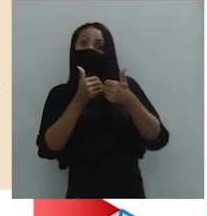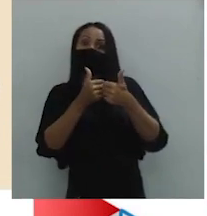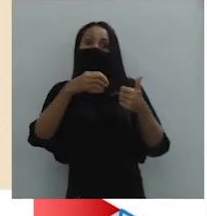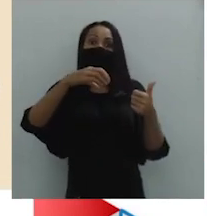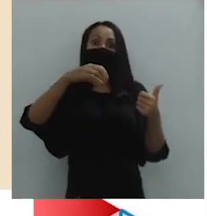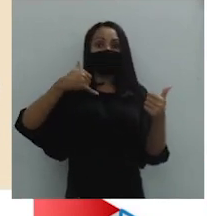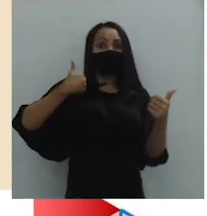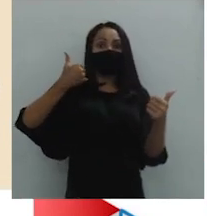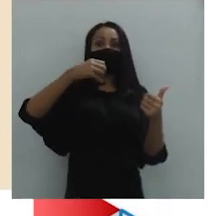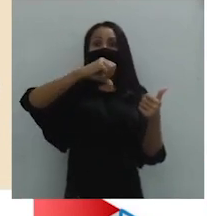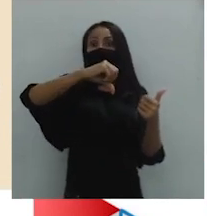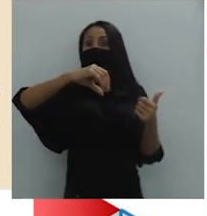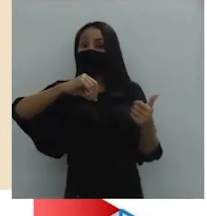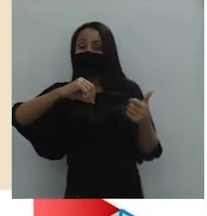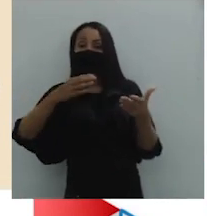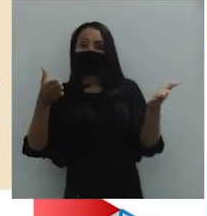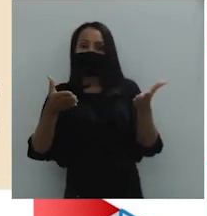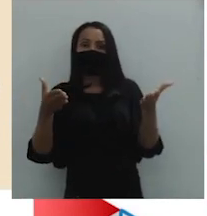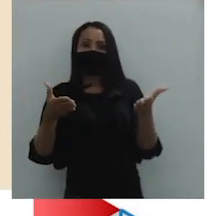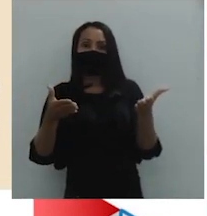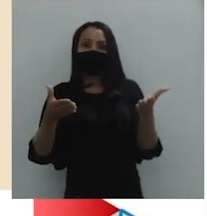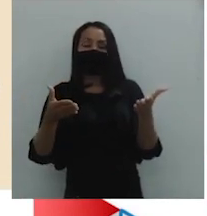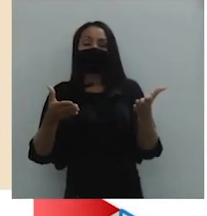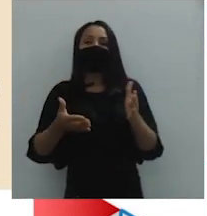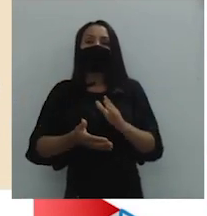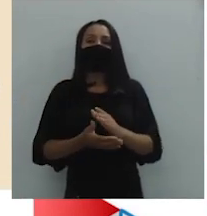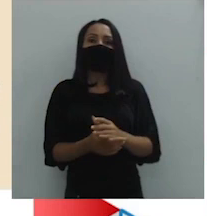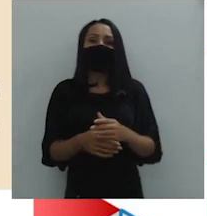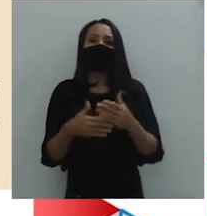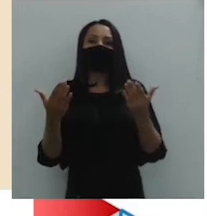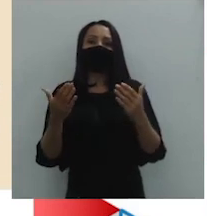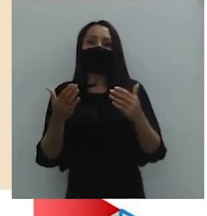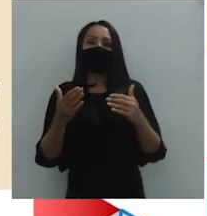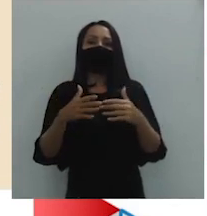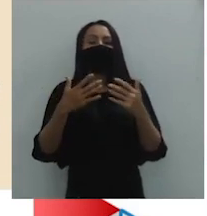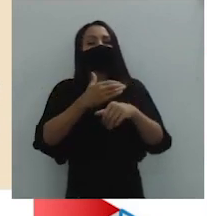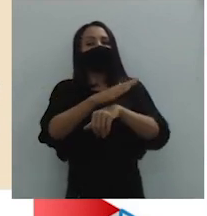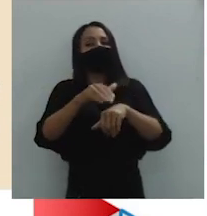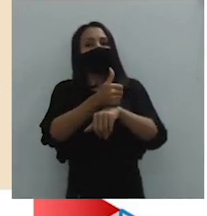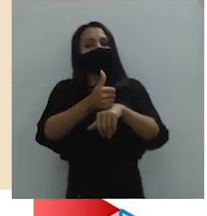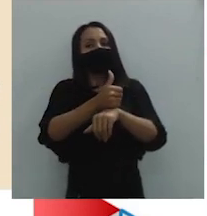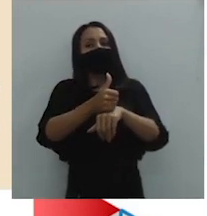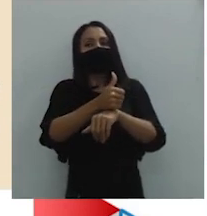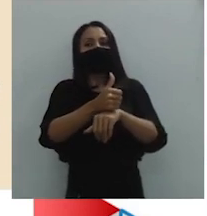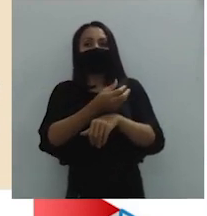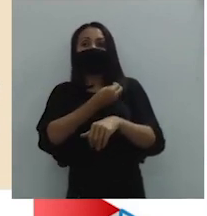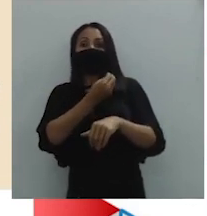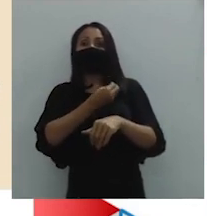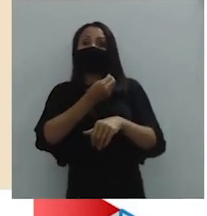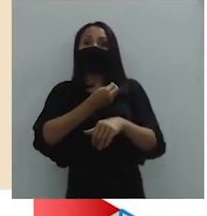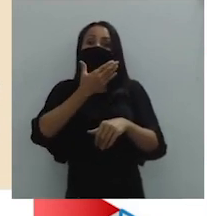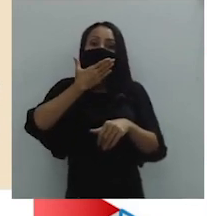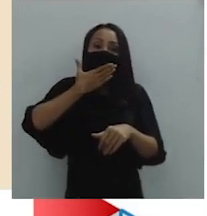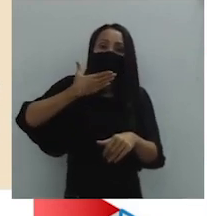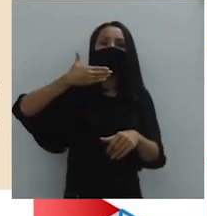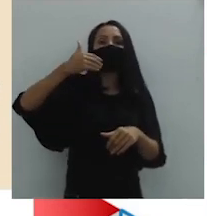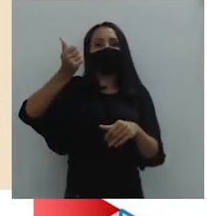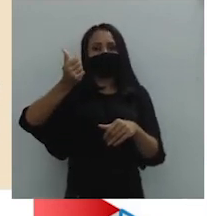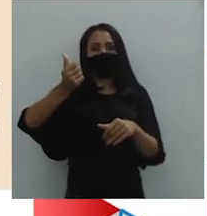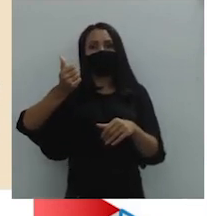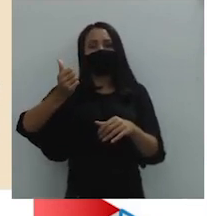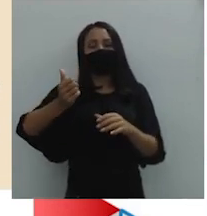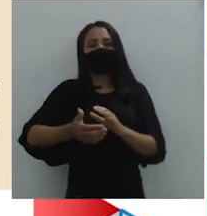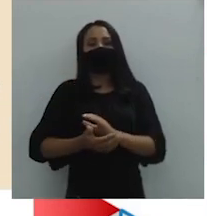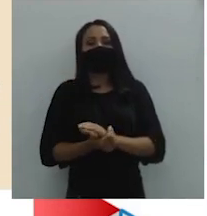90 anos, certo? E graças a Deus com um pouco mais de qualidade de vida do que antigamente, porque não tinha tanto acesso a estar